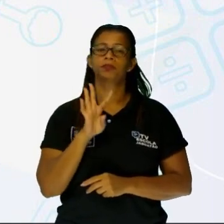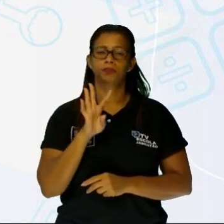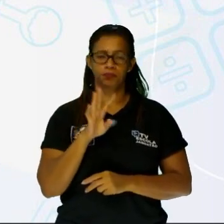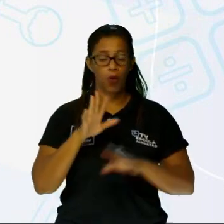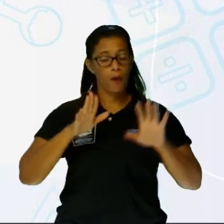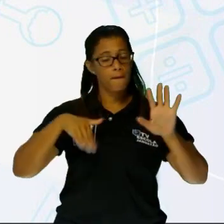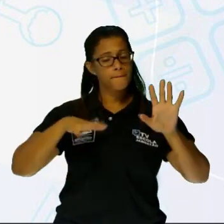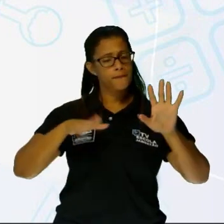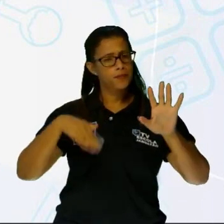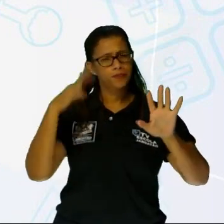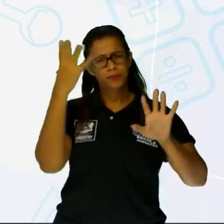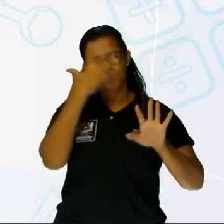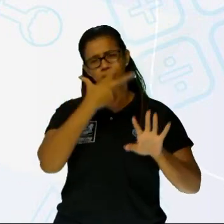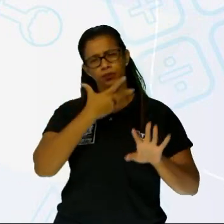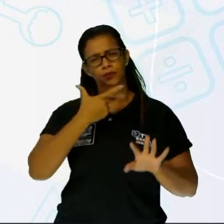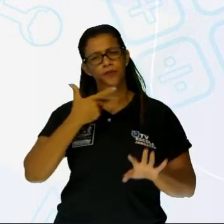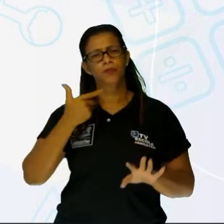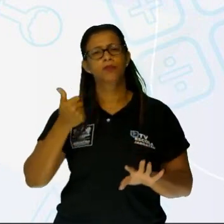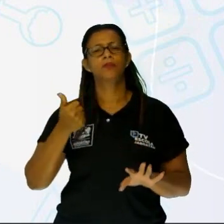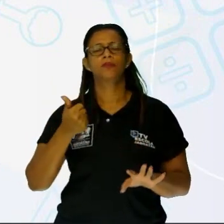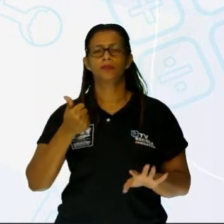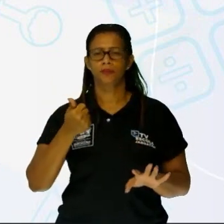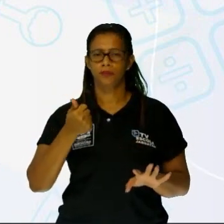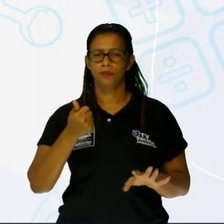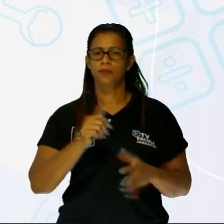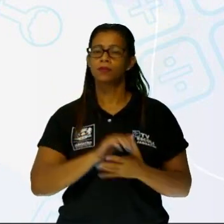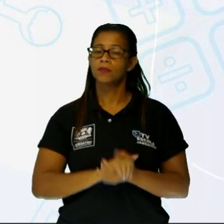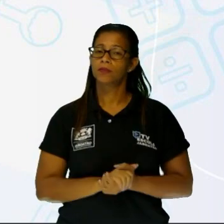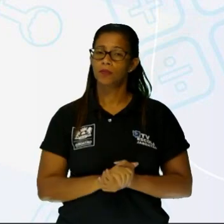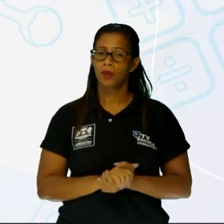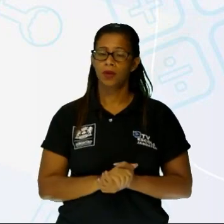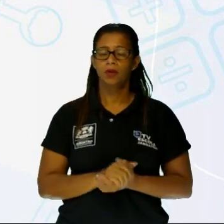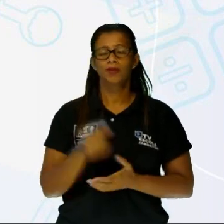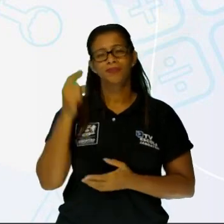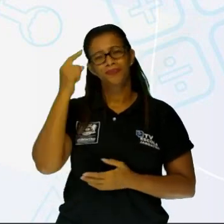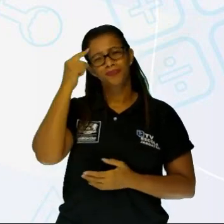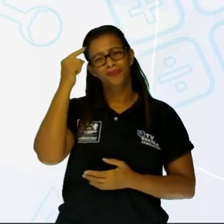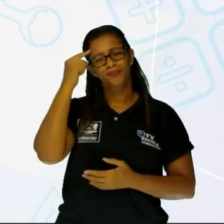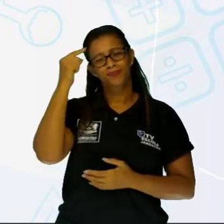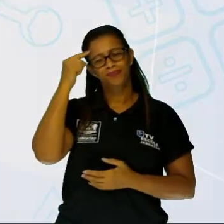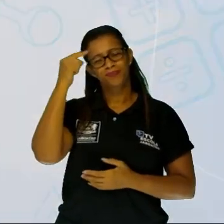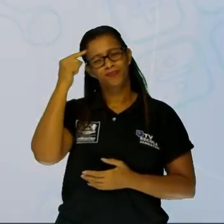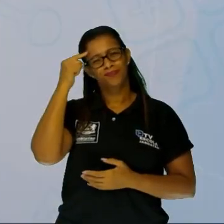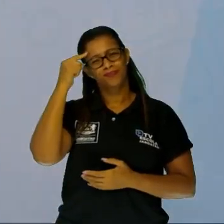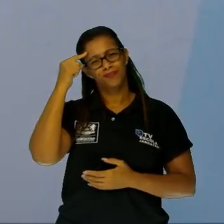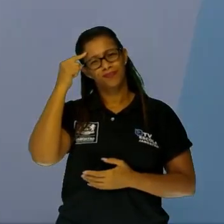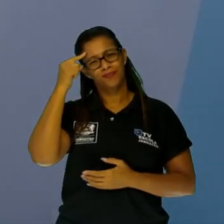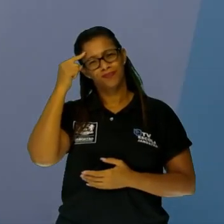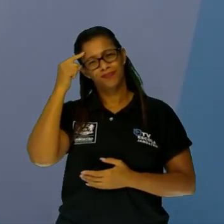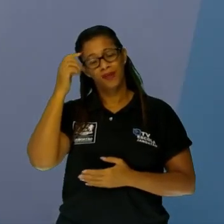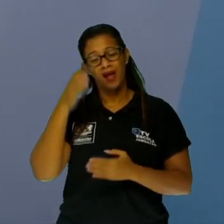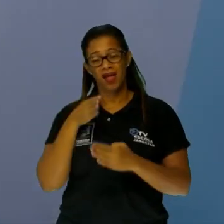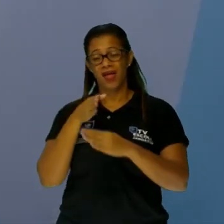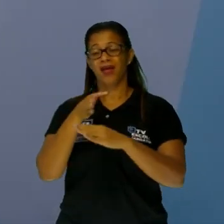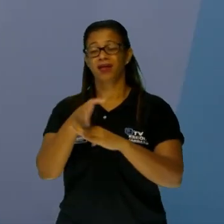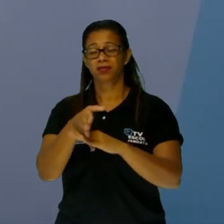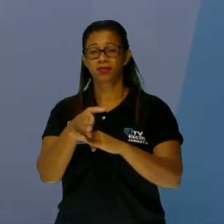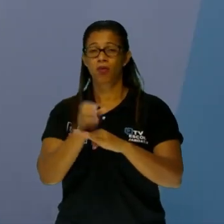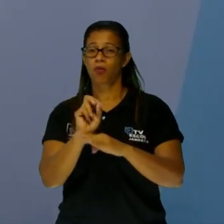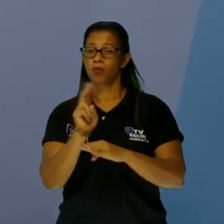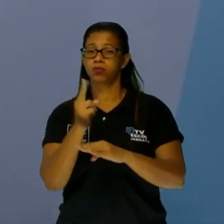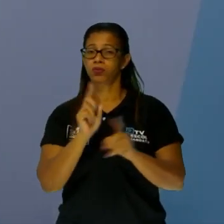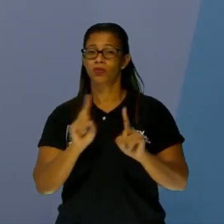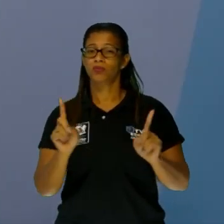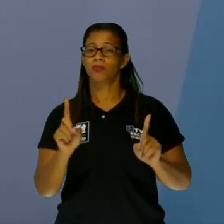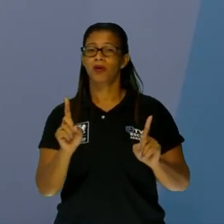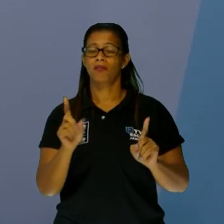E também tá um dia de sol, né, gente? E daí ela tá pensando, entro ou não entro nessa água, né? E aí, o que eu